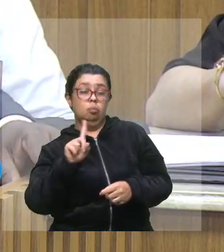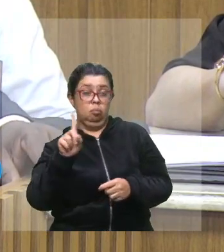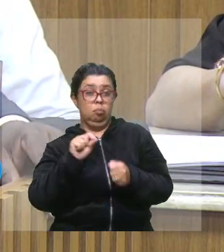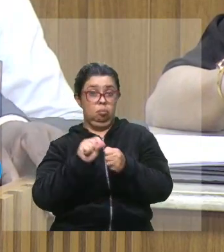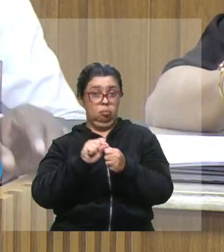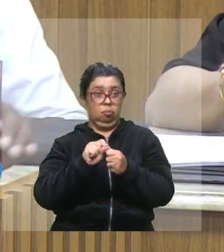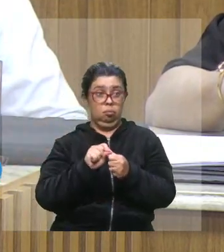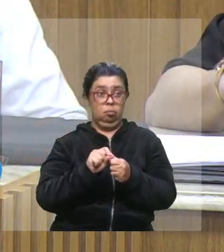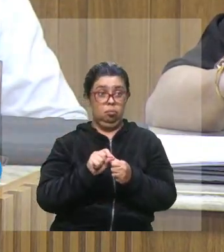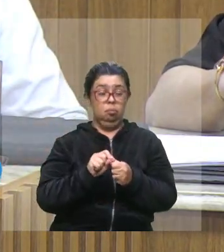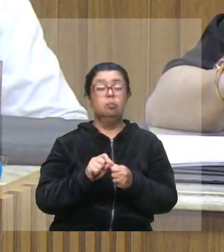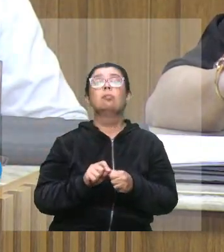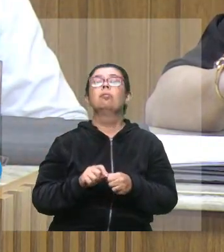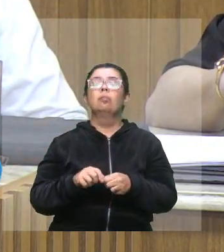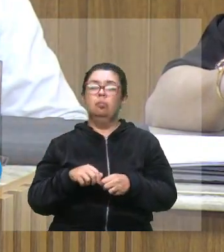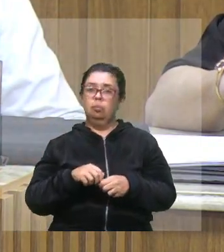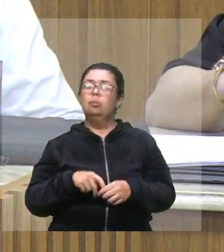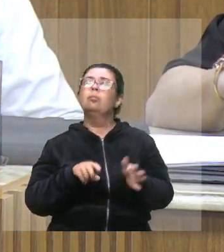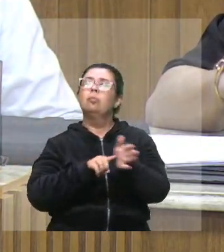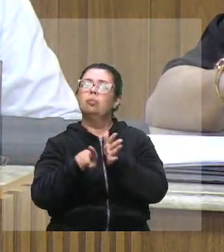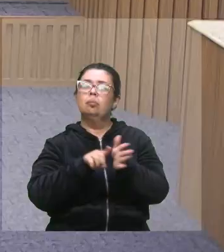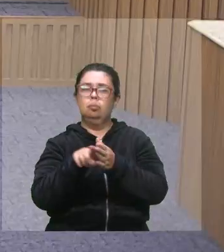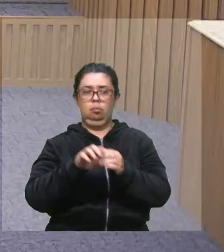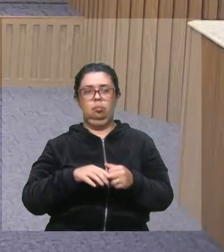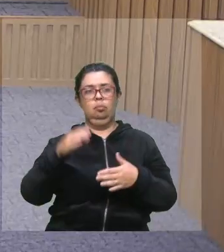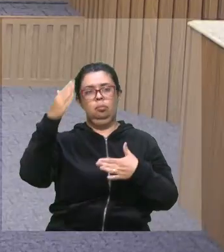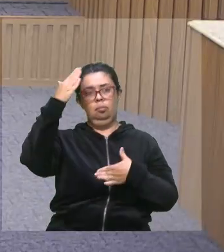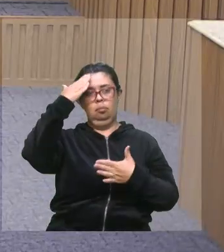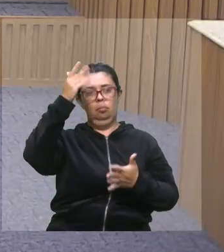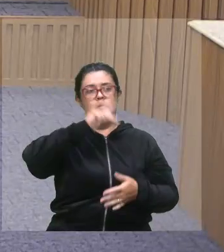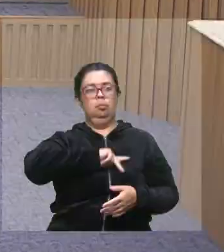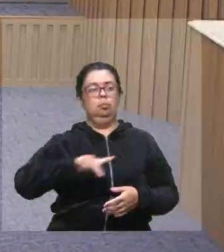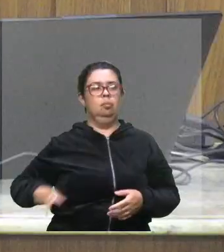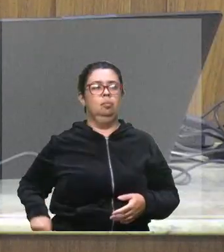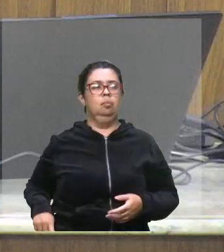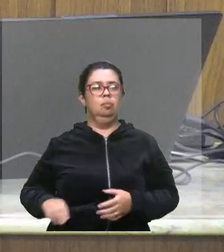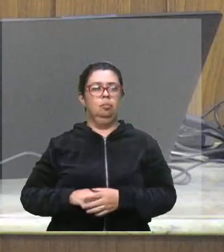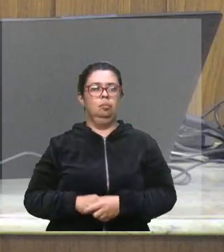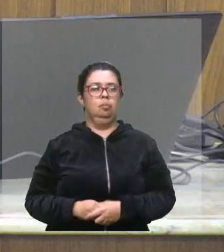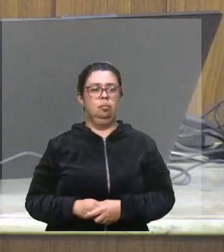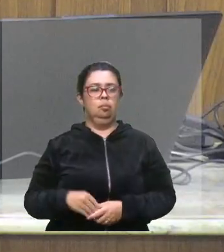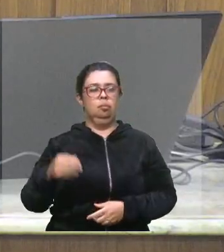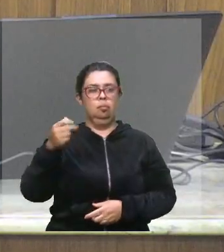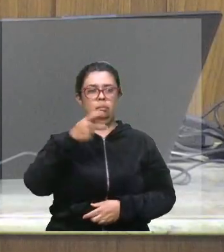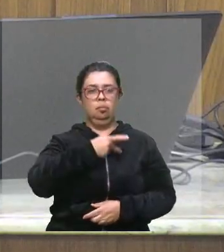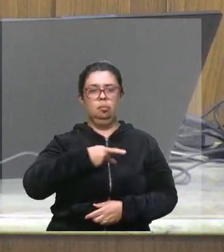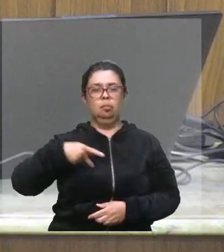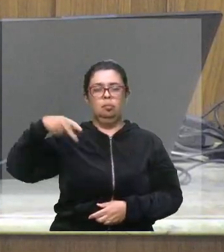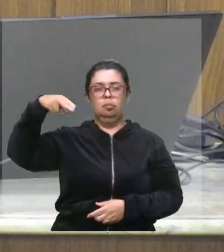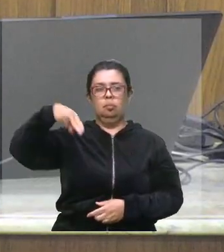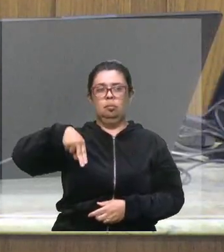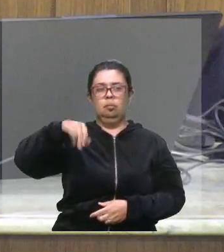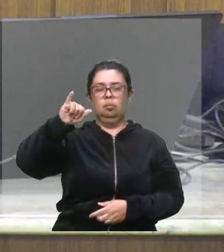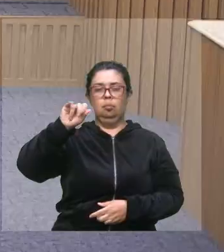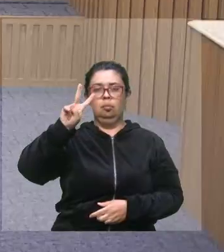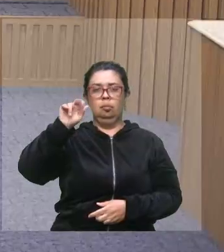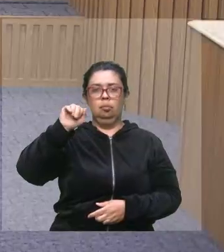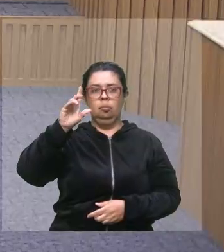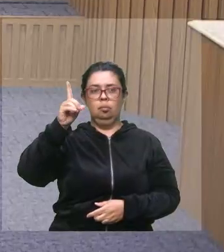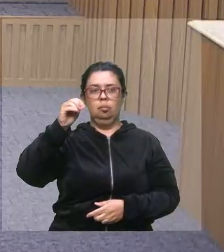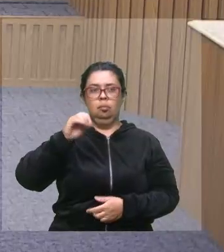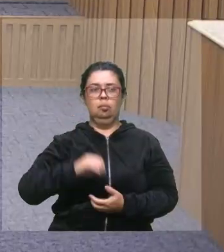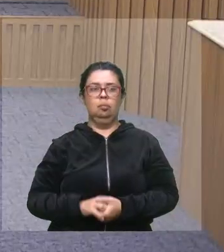feito com qualidade. Obrigado, senhor presidente. Senhor presidente, peço a palavra. Com a palavra, vereador Nivaldo Santos. Pela ordem,